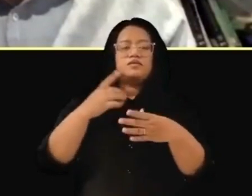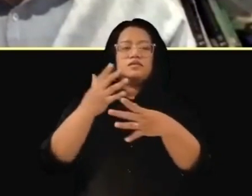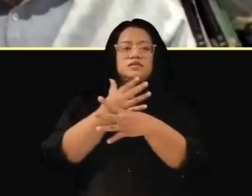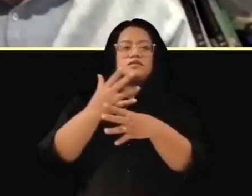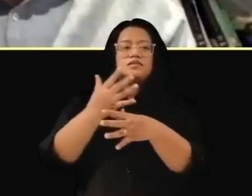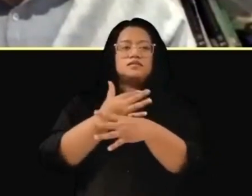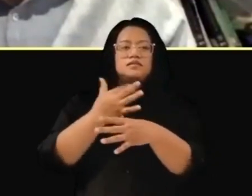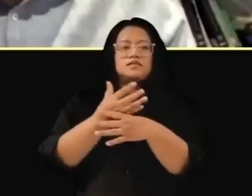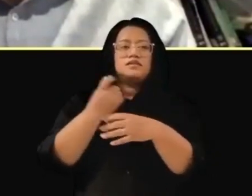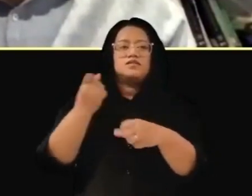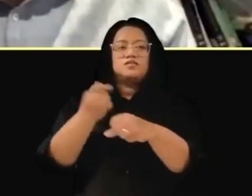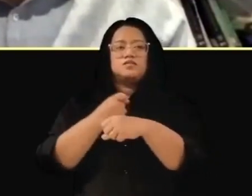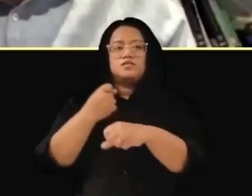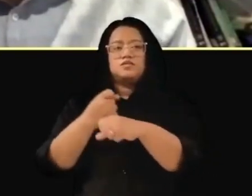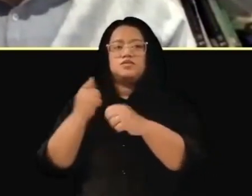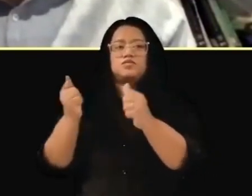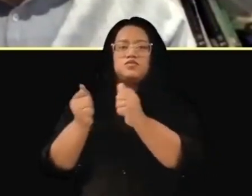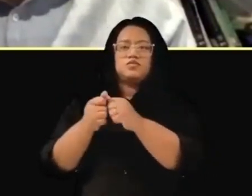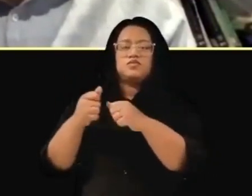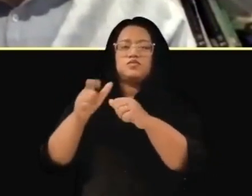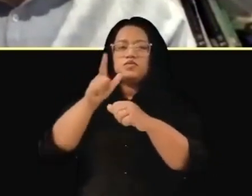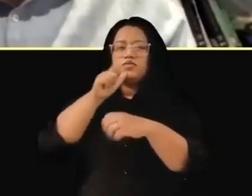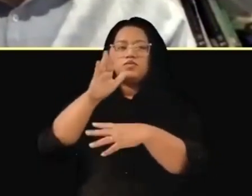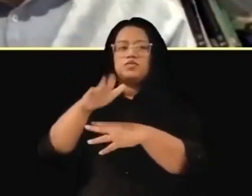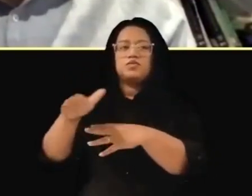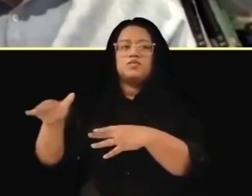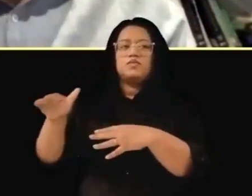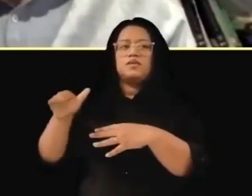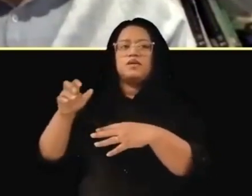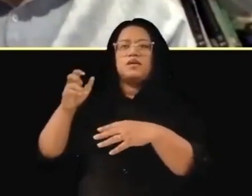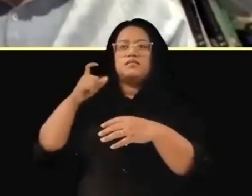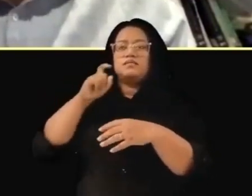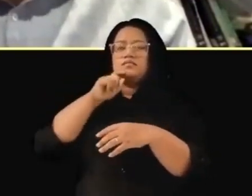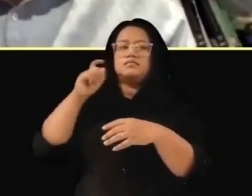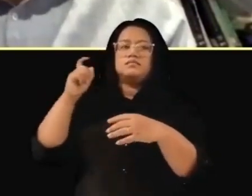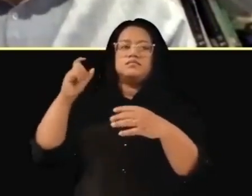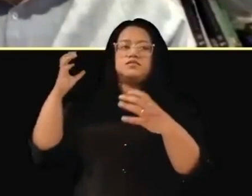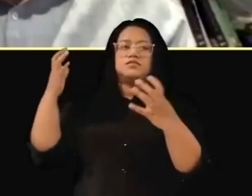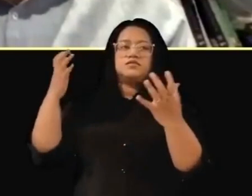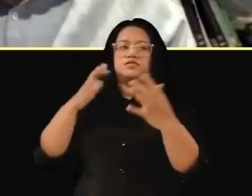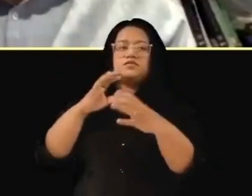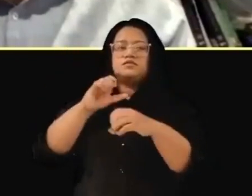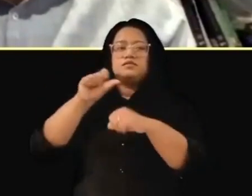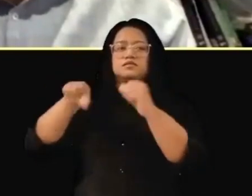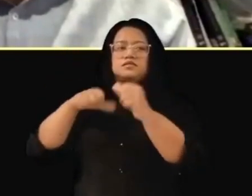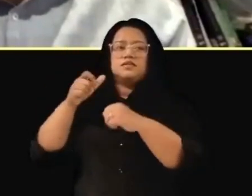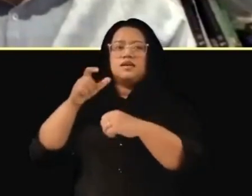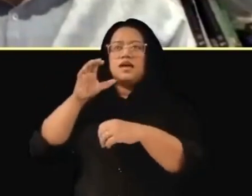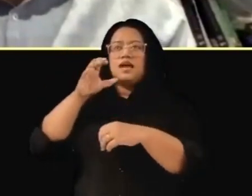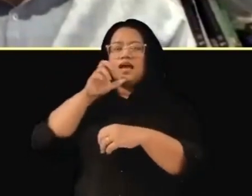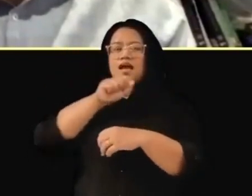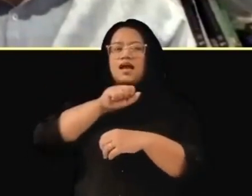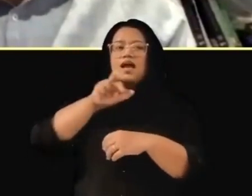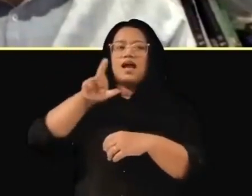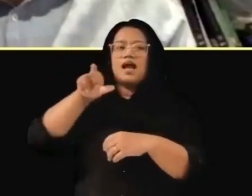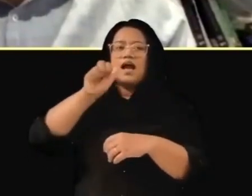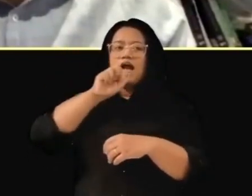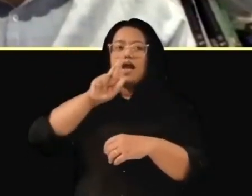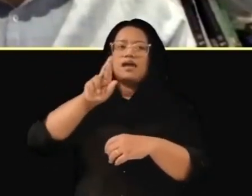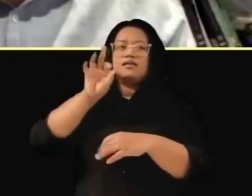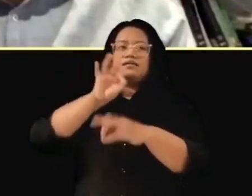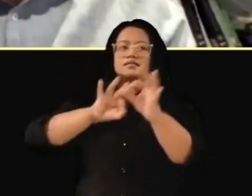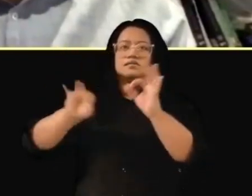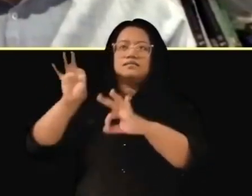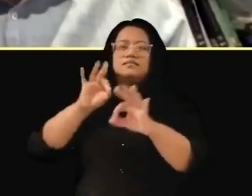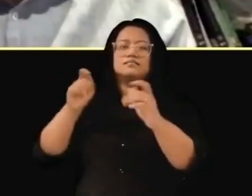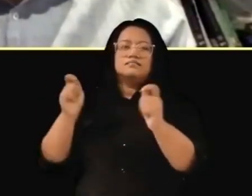construídas junto ao mar, ou mesmo submersas, né, com sistemas de refrigeração, de circulação de ar, isso tudo não é mais ficção científica,